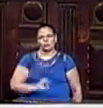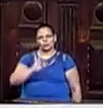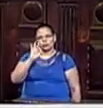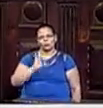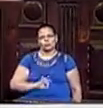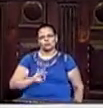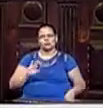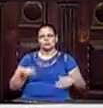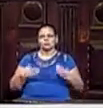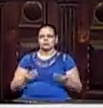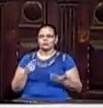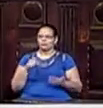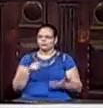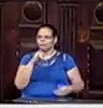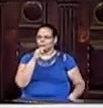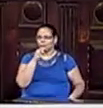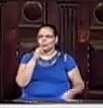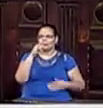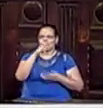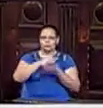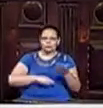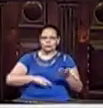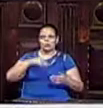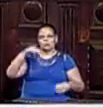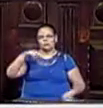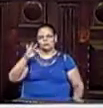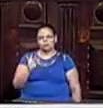28%. Então, se você pega uma nota fiscal